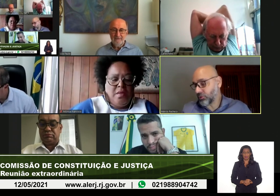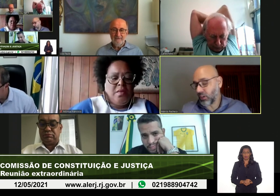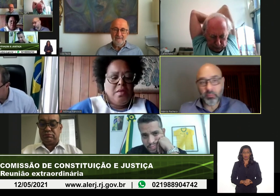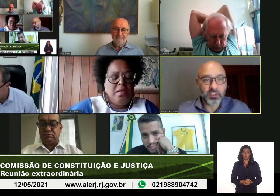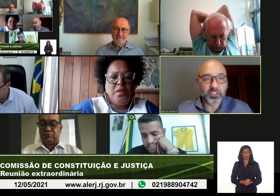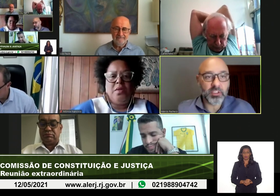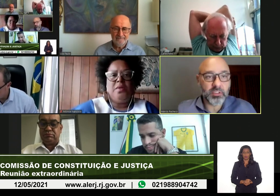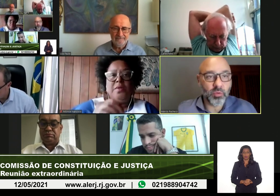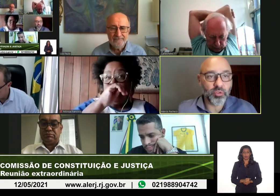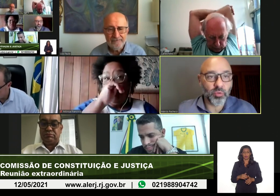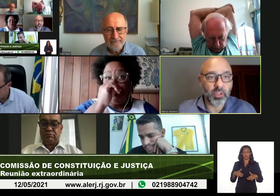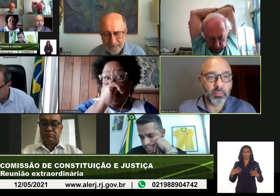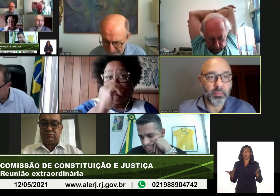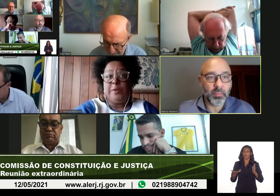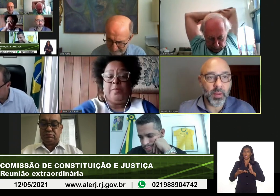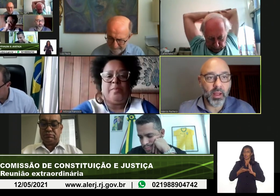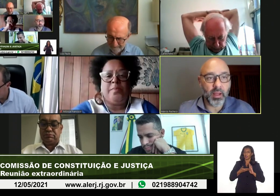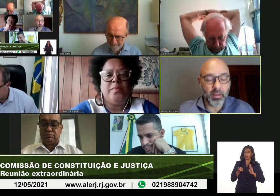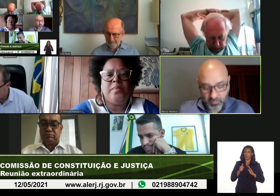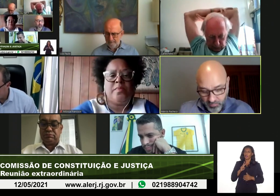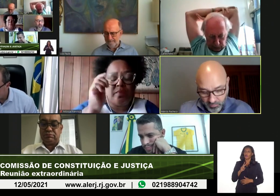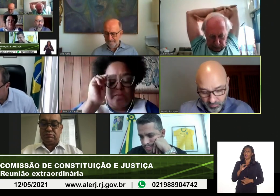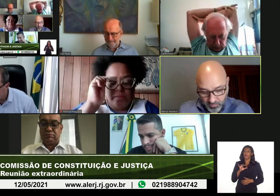Então, eu tiro a vista conjunta